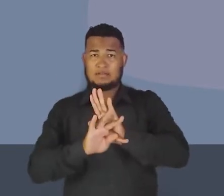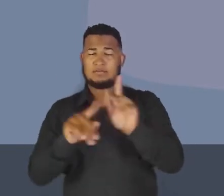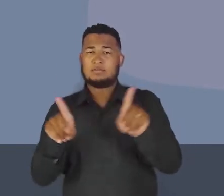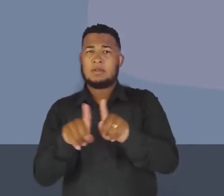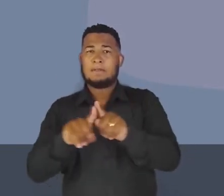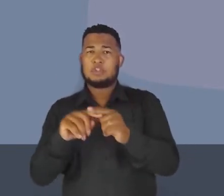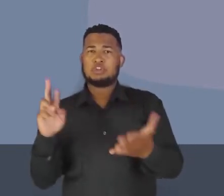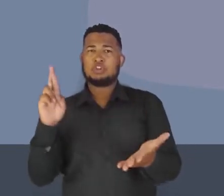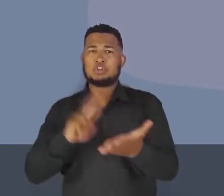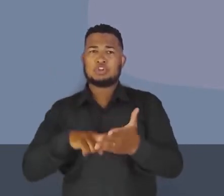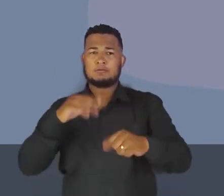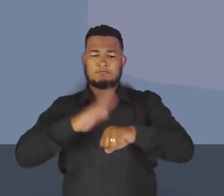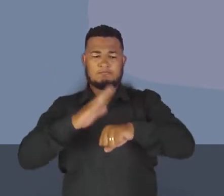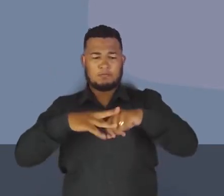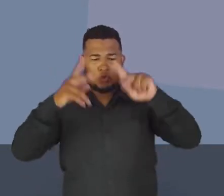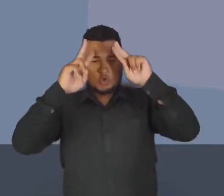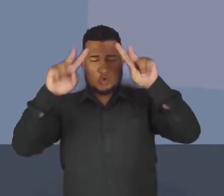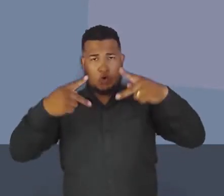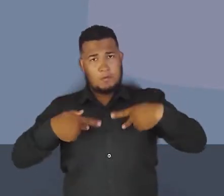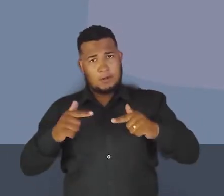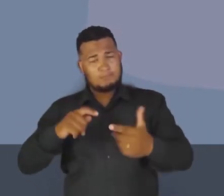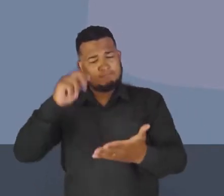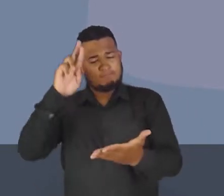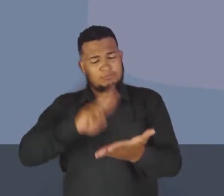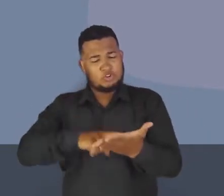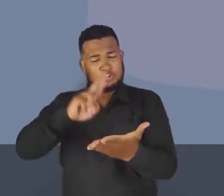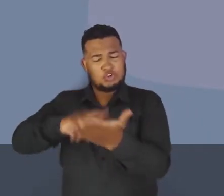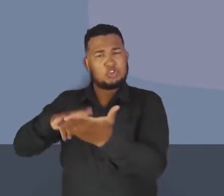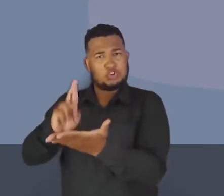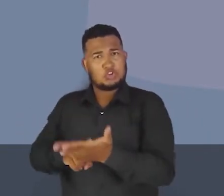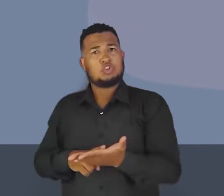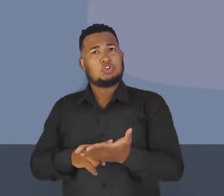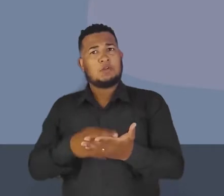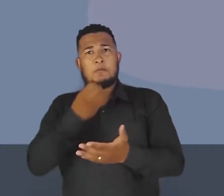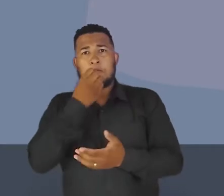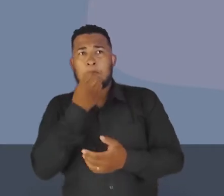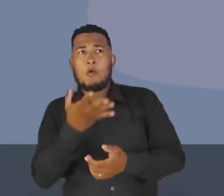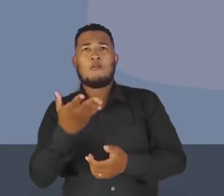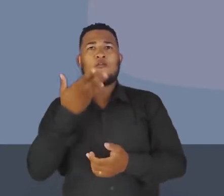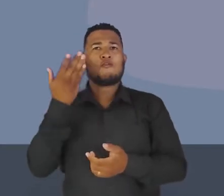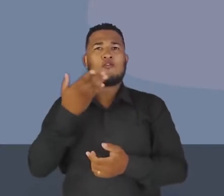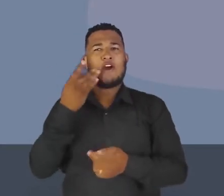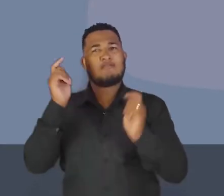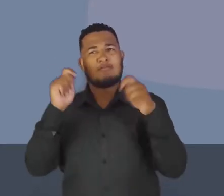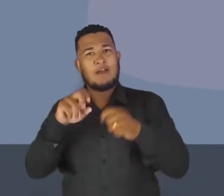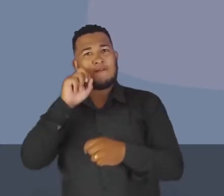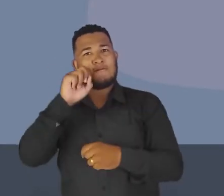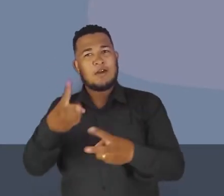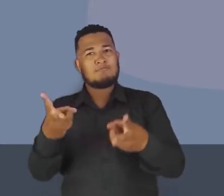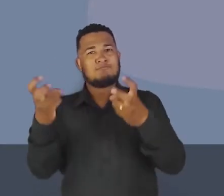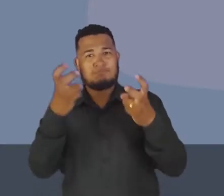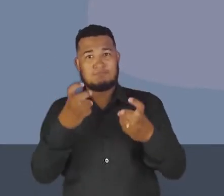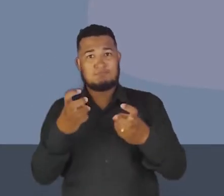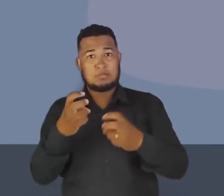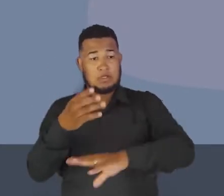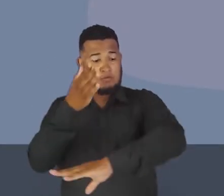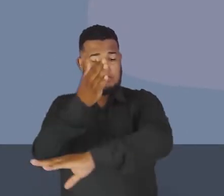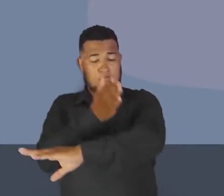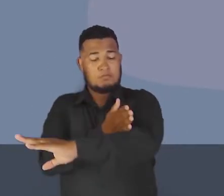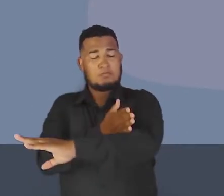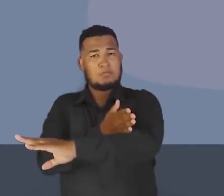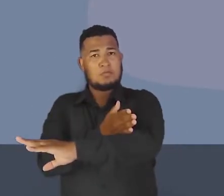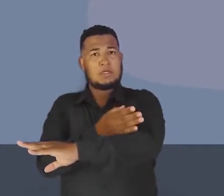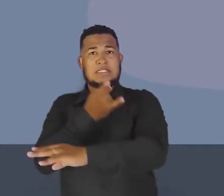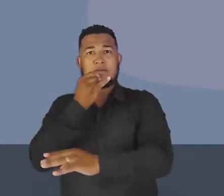das ações humanas foi ficando mais fácil e mais acessível. Então, entre a invenção da escrita, em